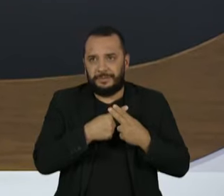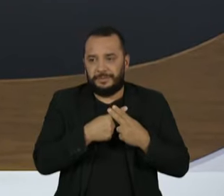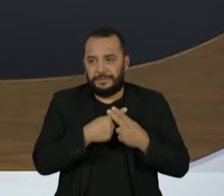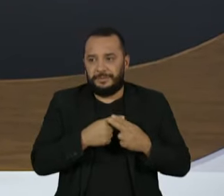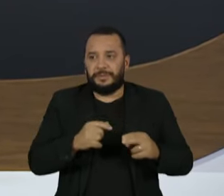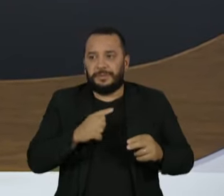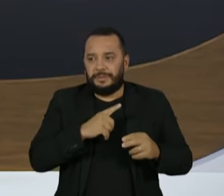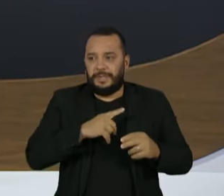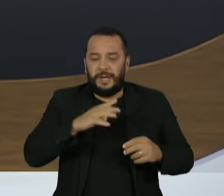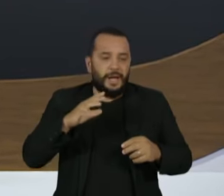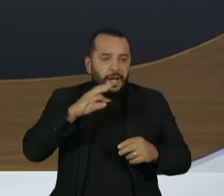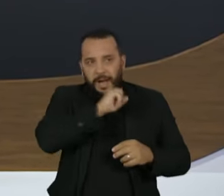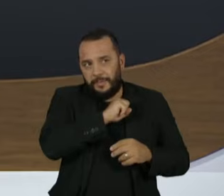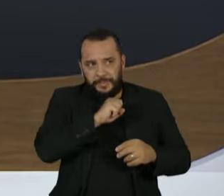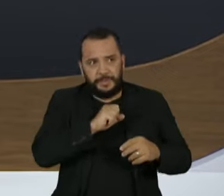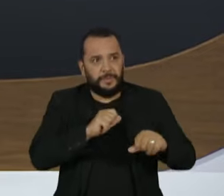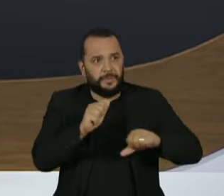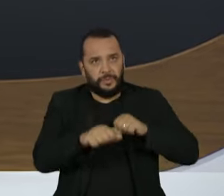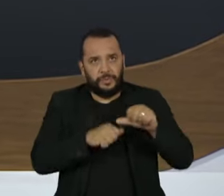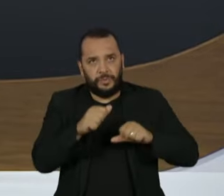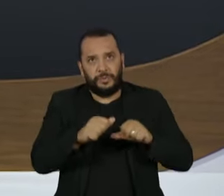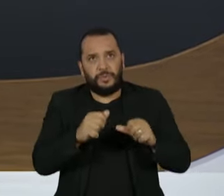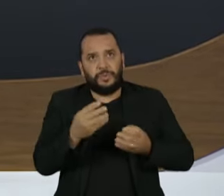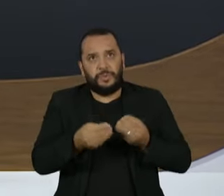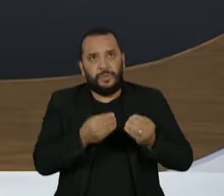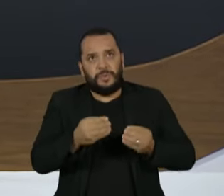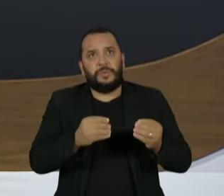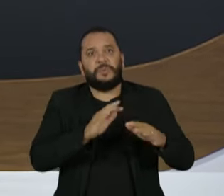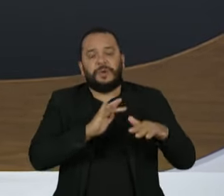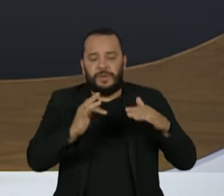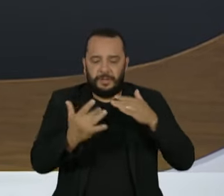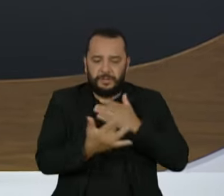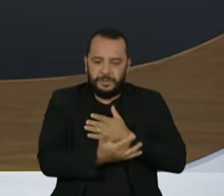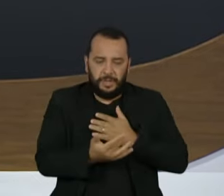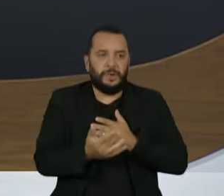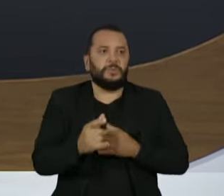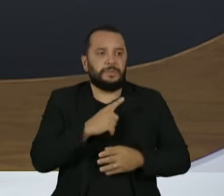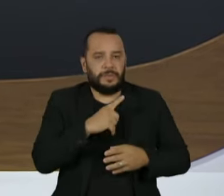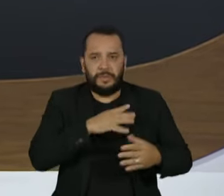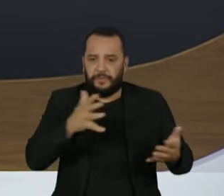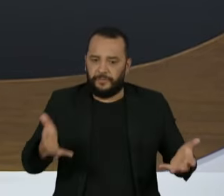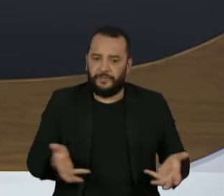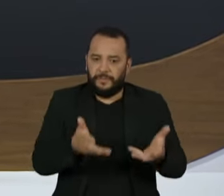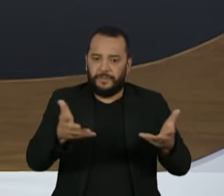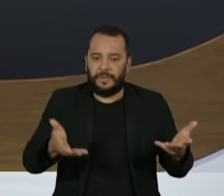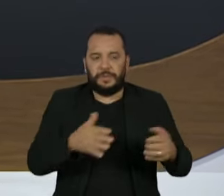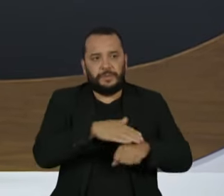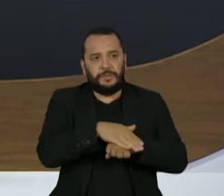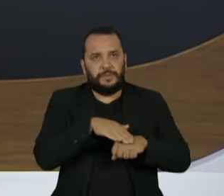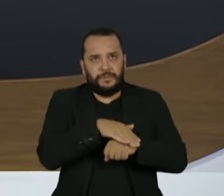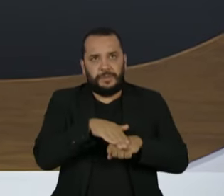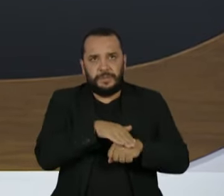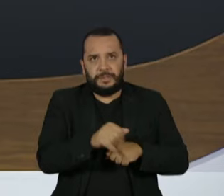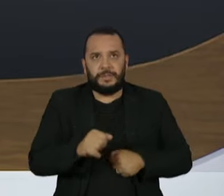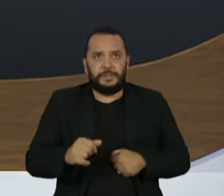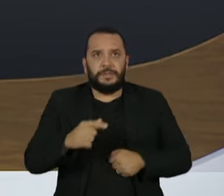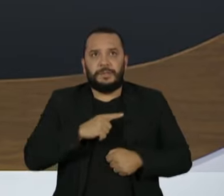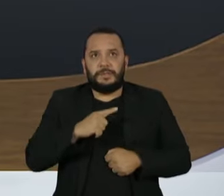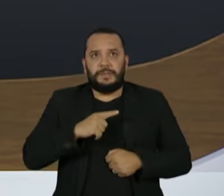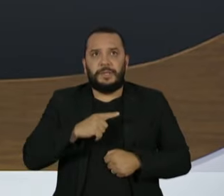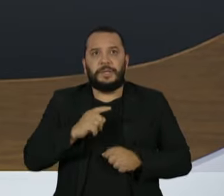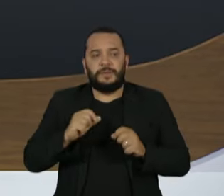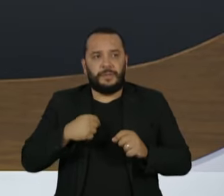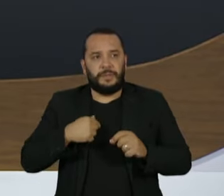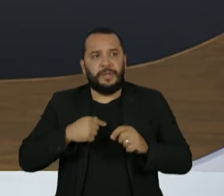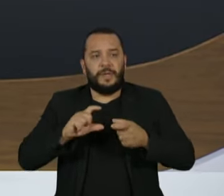rápida modificação dos padrões dessa rede que é uma rede que fomenta essa conversa a gente teve a meta entrando